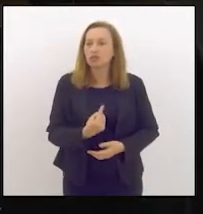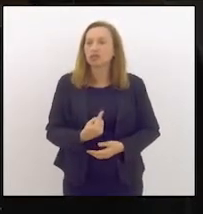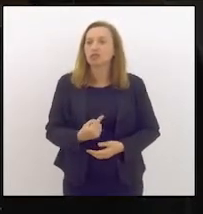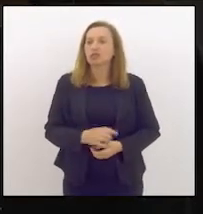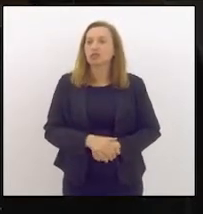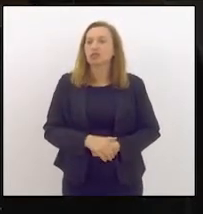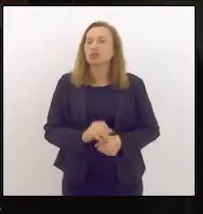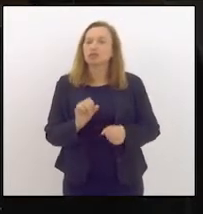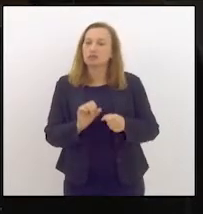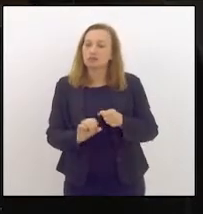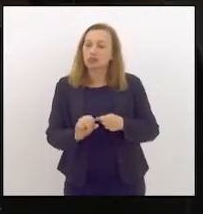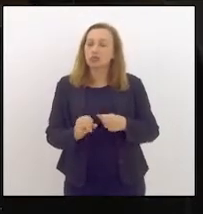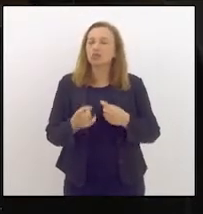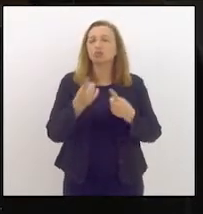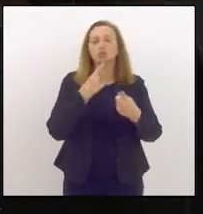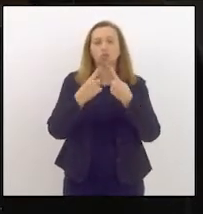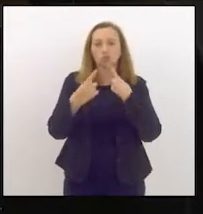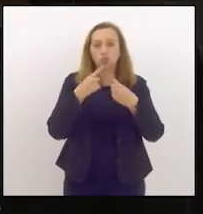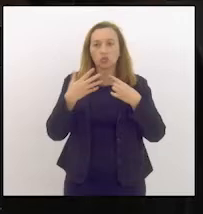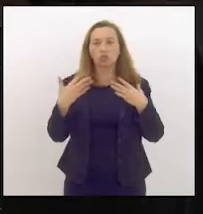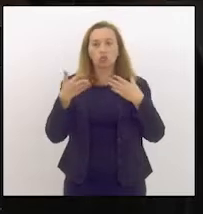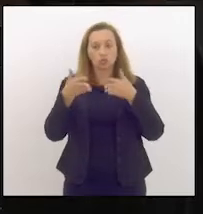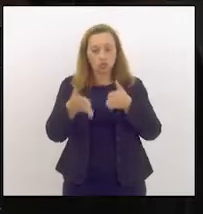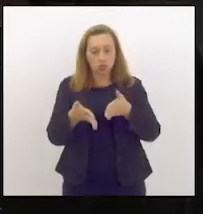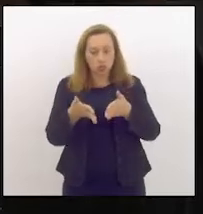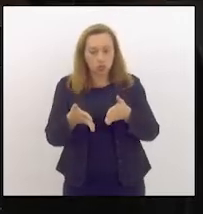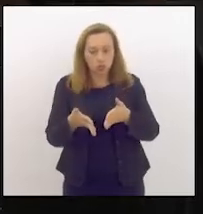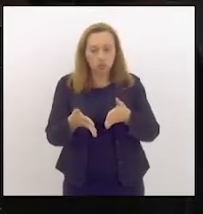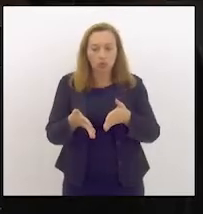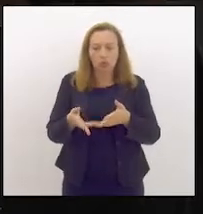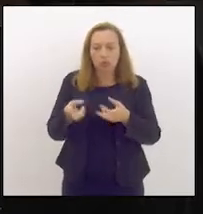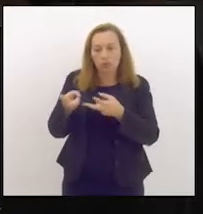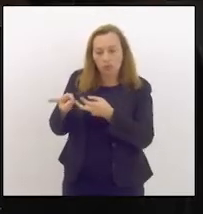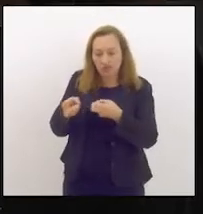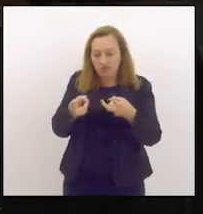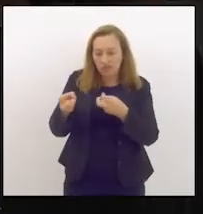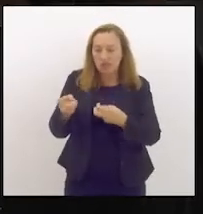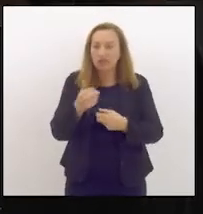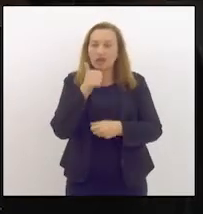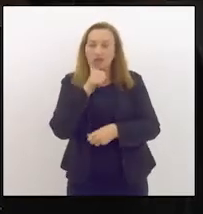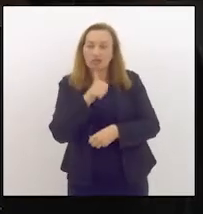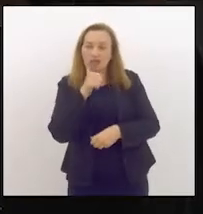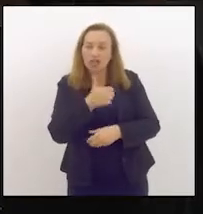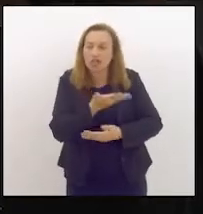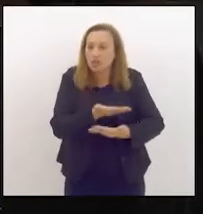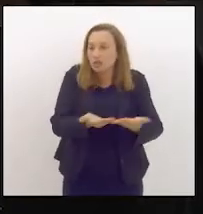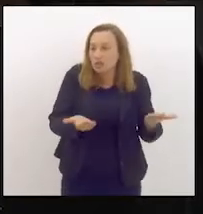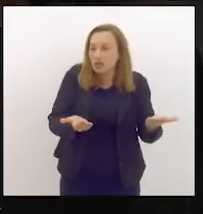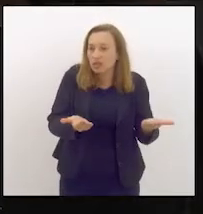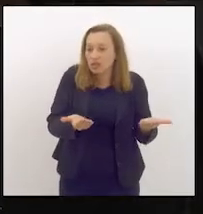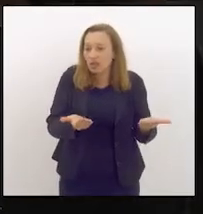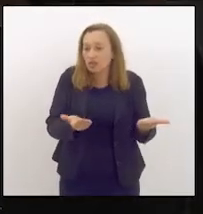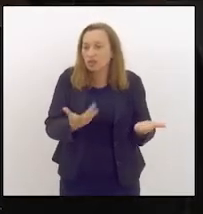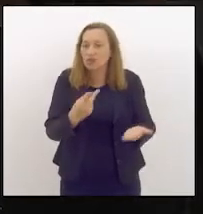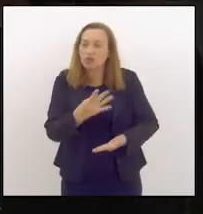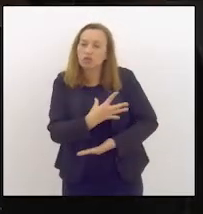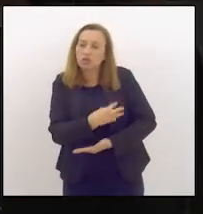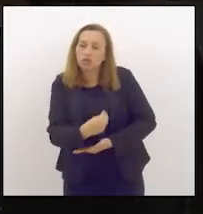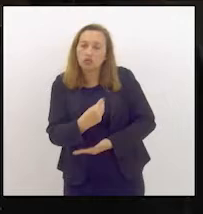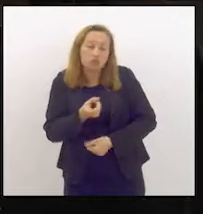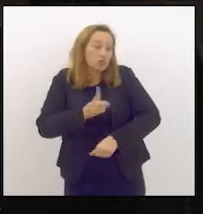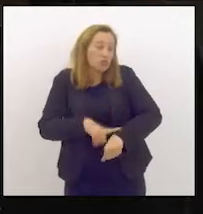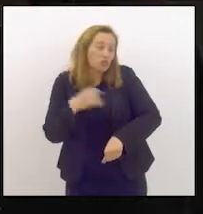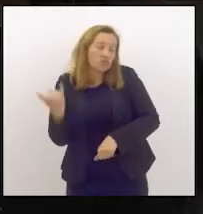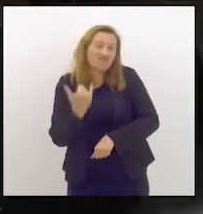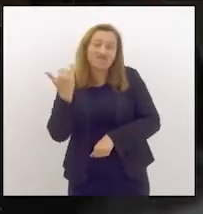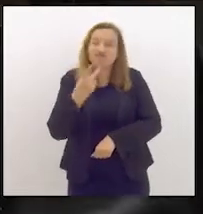fizemos um debate Central ouvindo as mães que perderam seus filhos no momento tão importante de suas